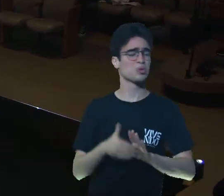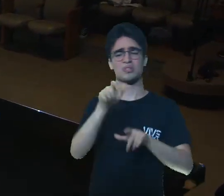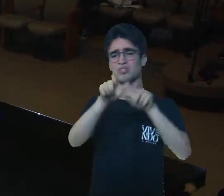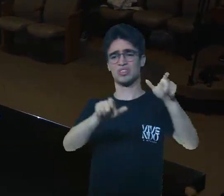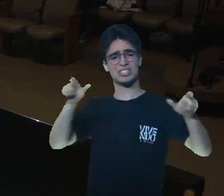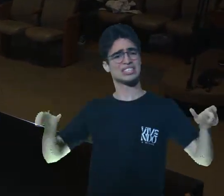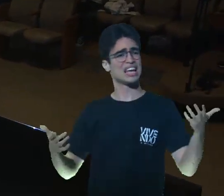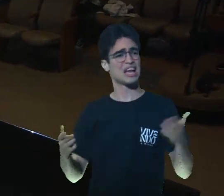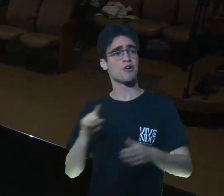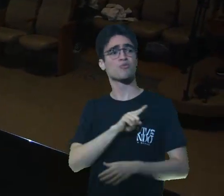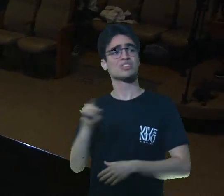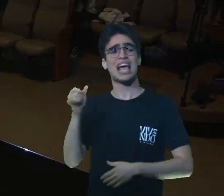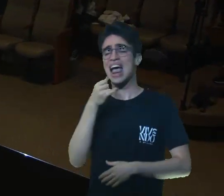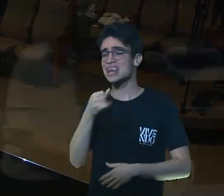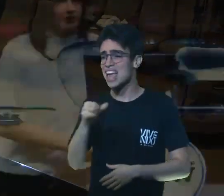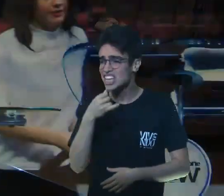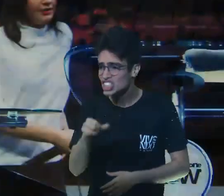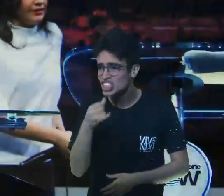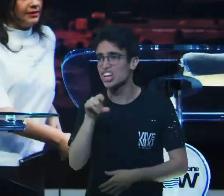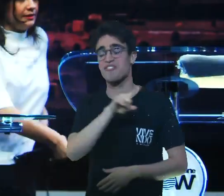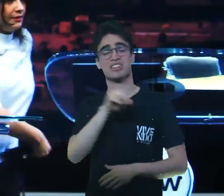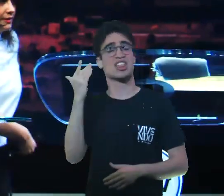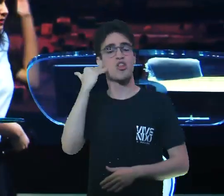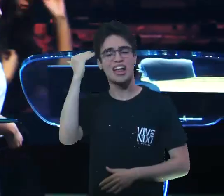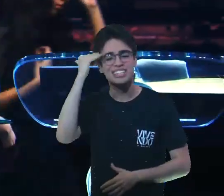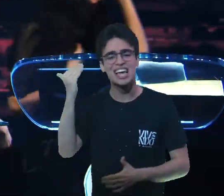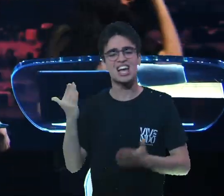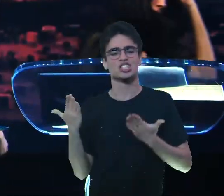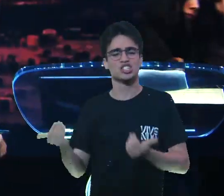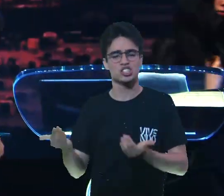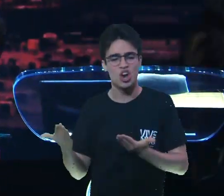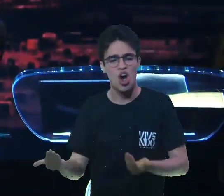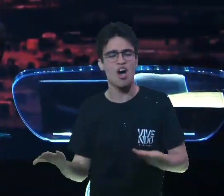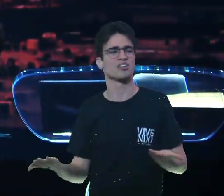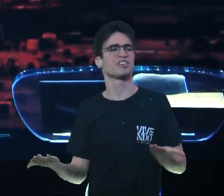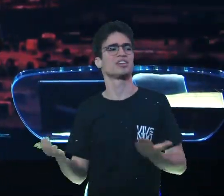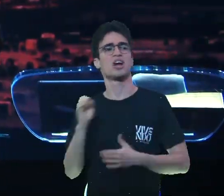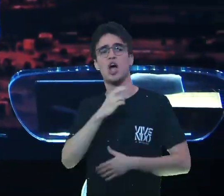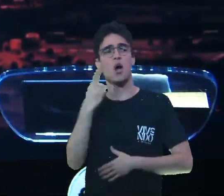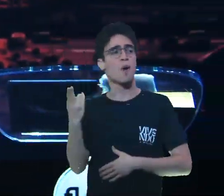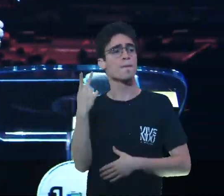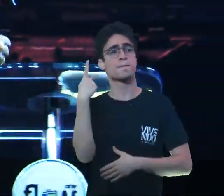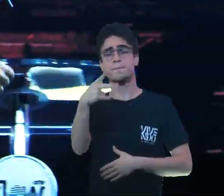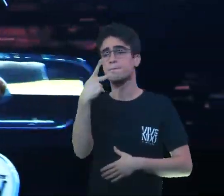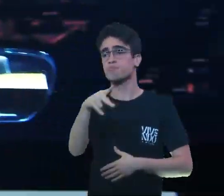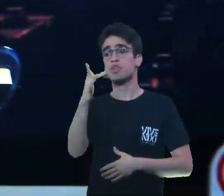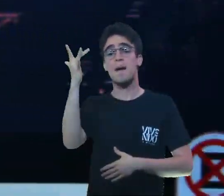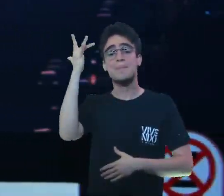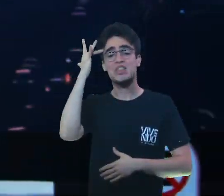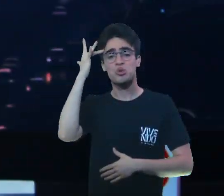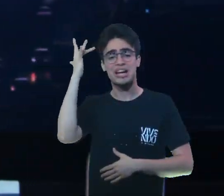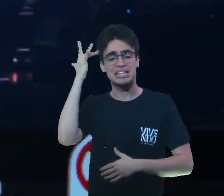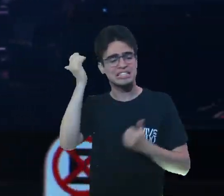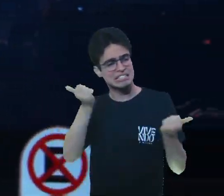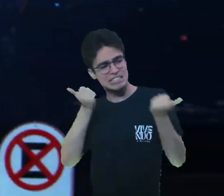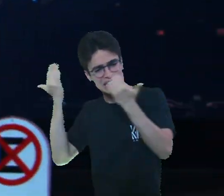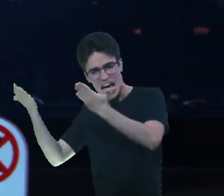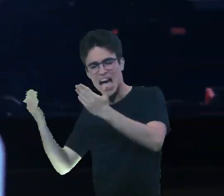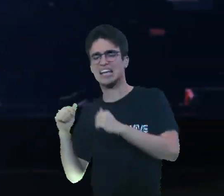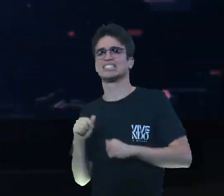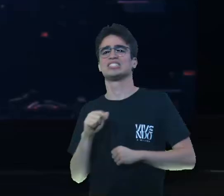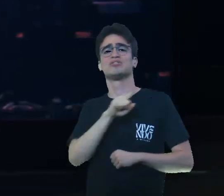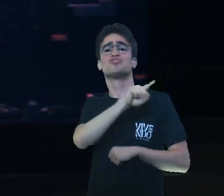seja a sua energia de adolescente, de jovem, seja a sua maturidade, seja o